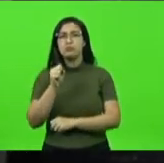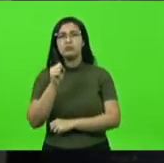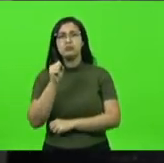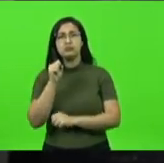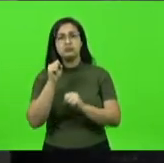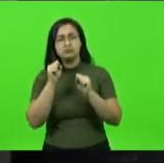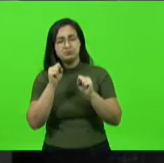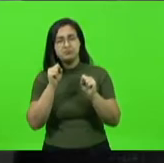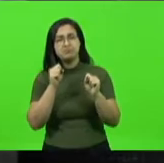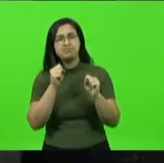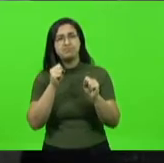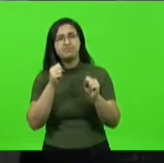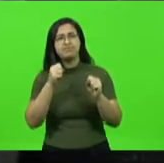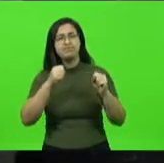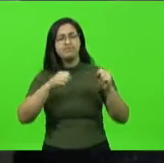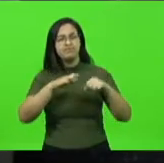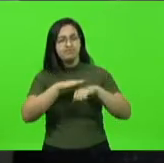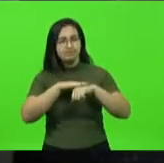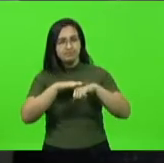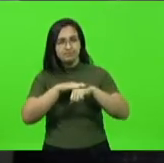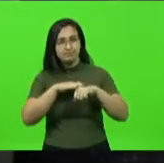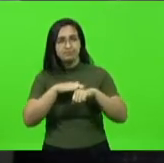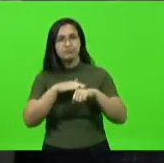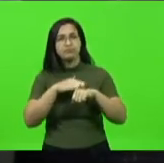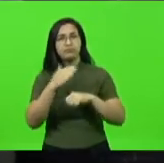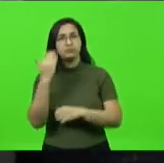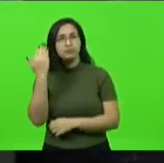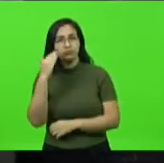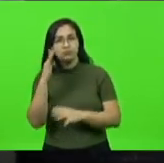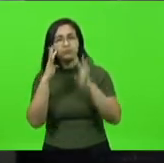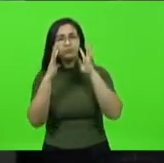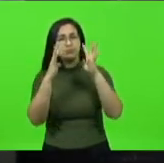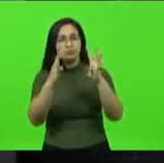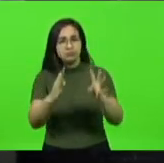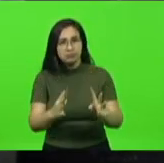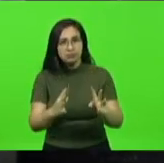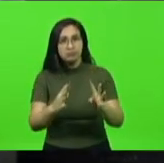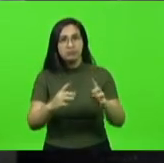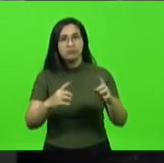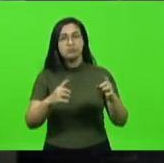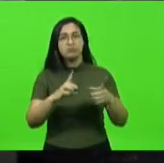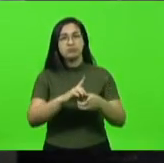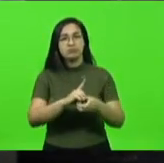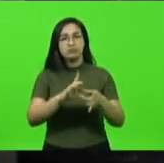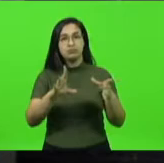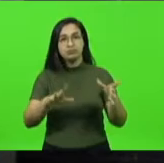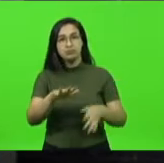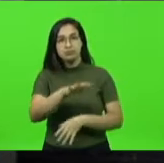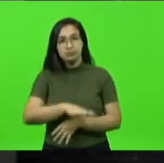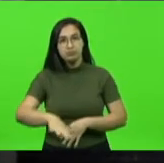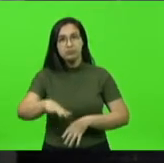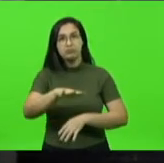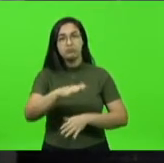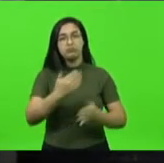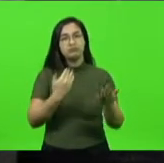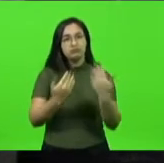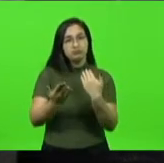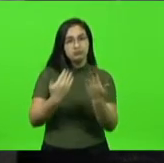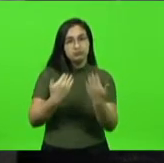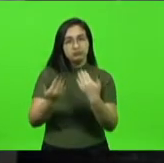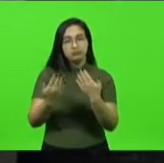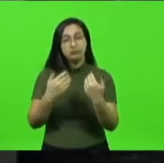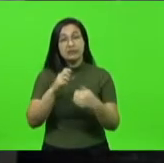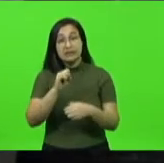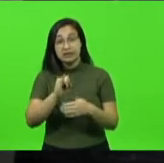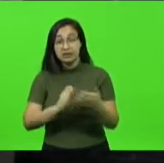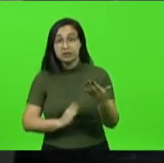poder acreditar e dar a oportunidade do espaço democrático, né, do diálogo, se aprovarmos